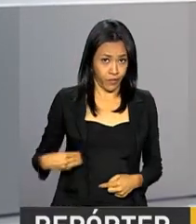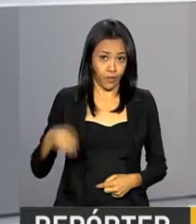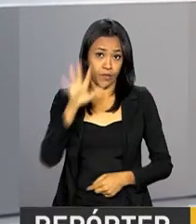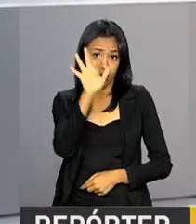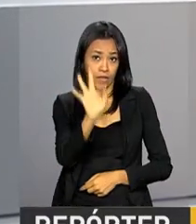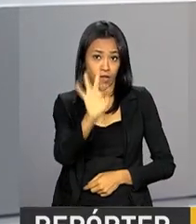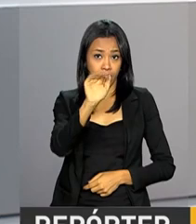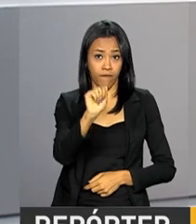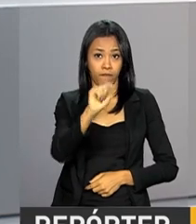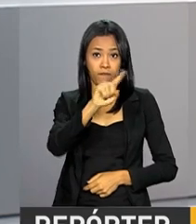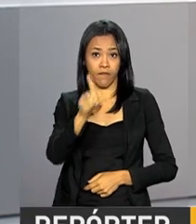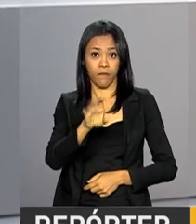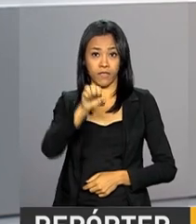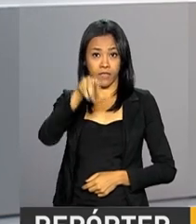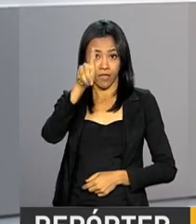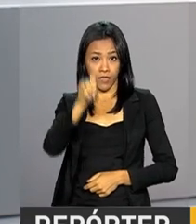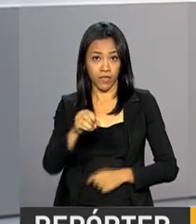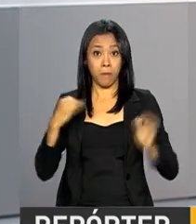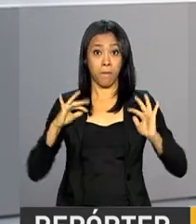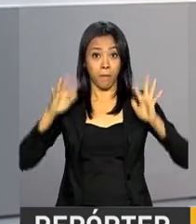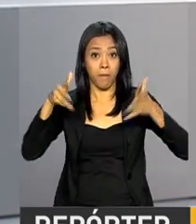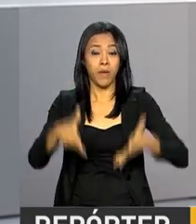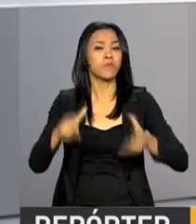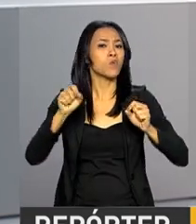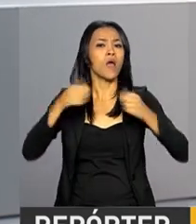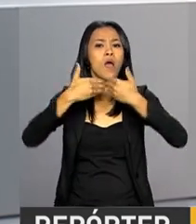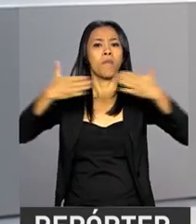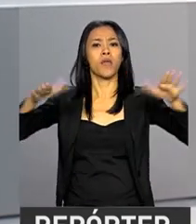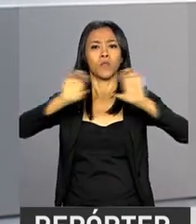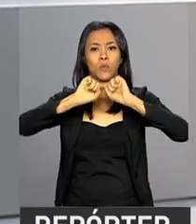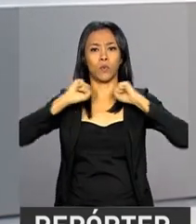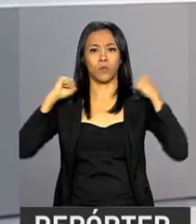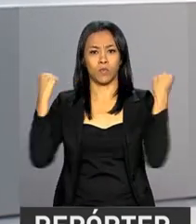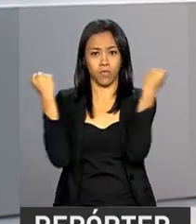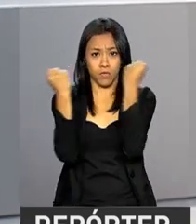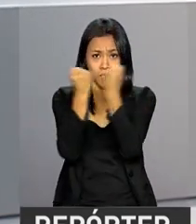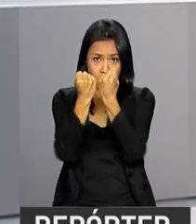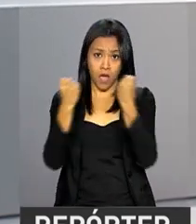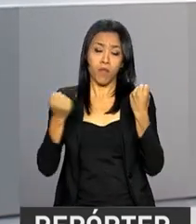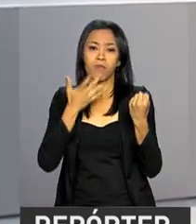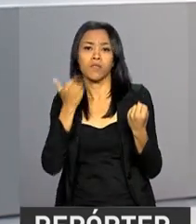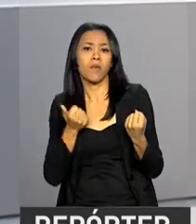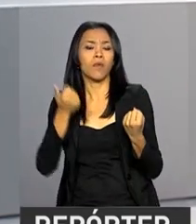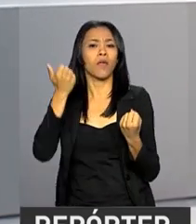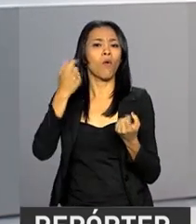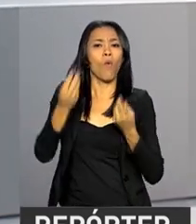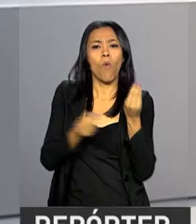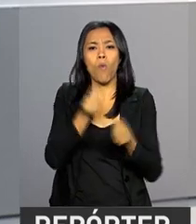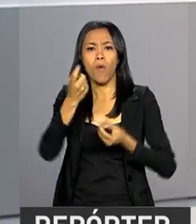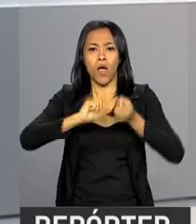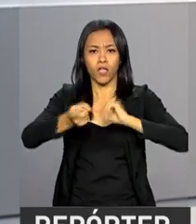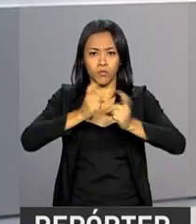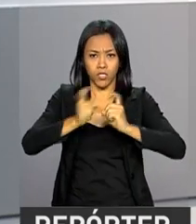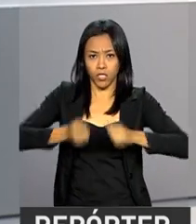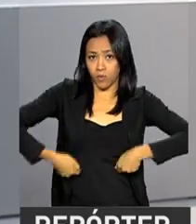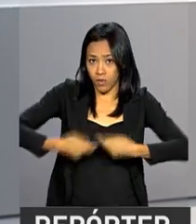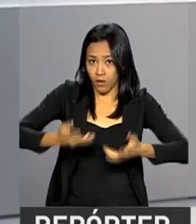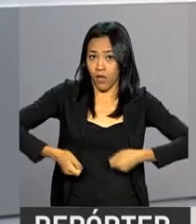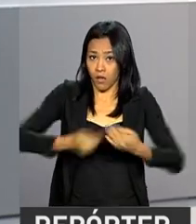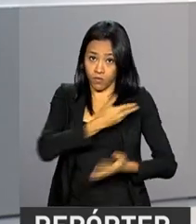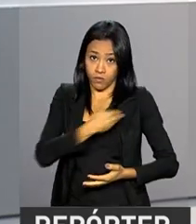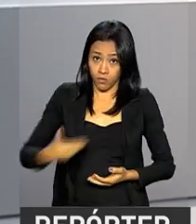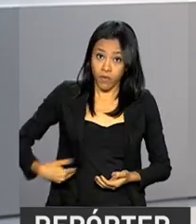meirelles participou hoje da abertura do seminário subsídios da união e qualidade do gasto público em brasília o encontro é organizado